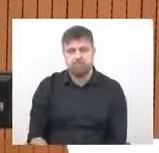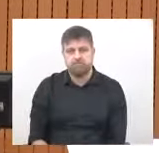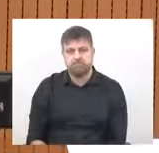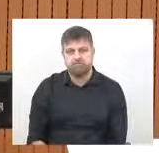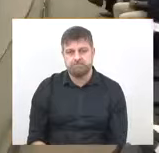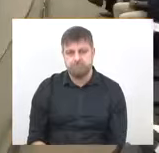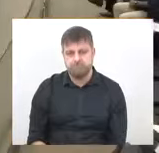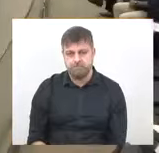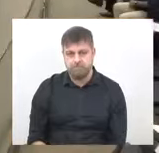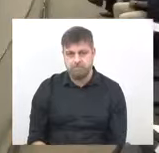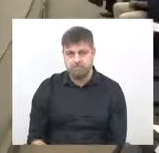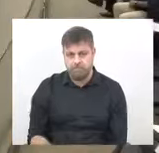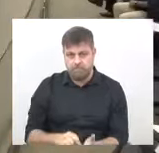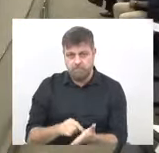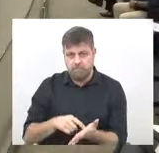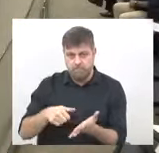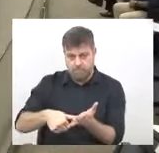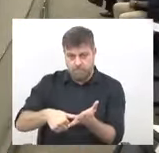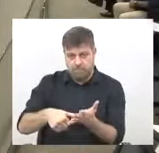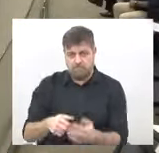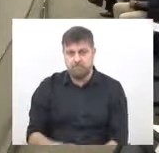votação.